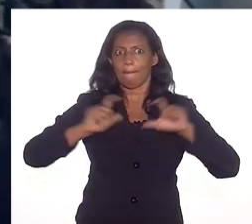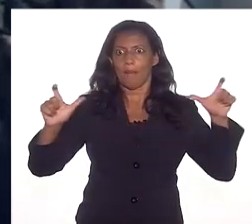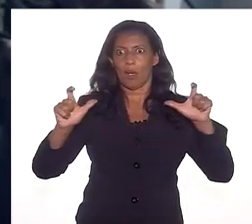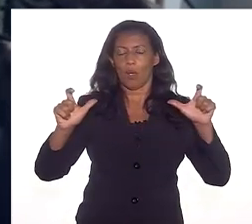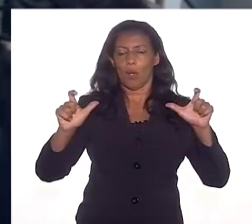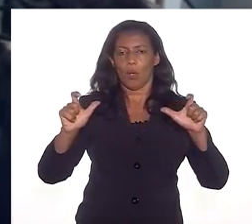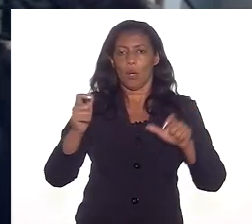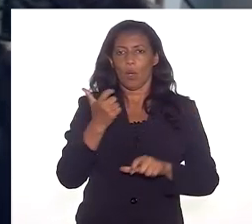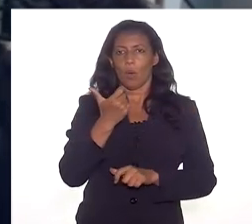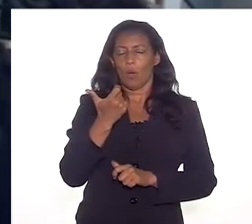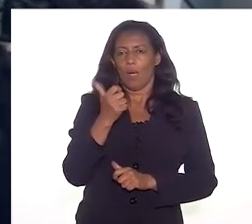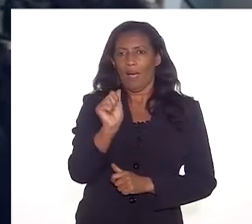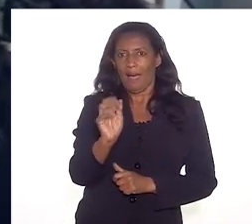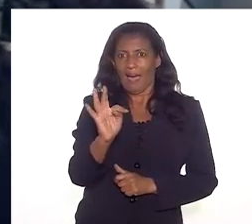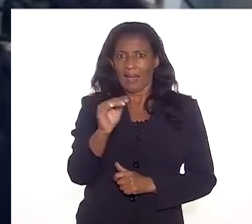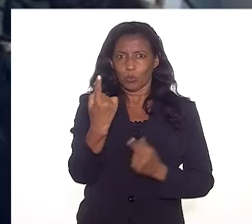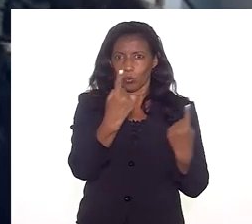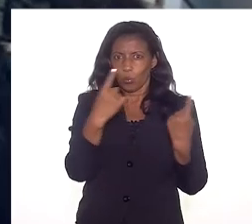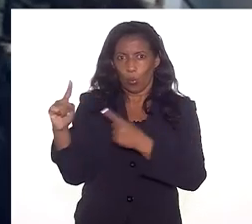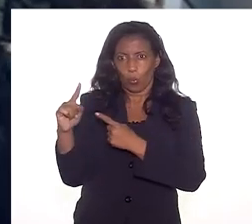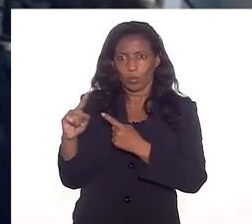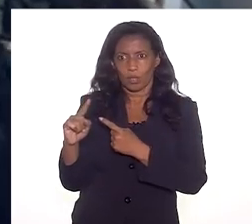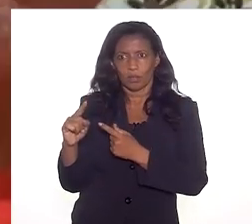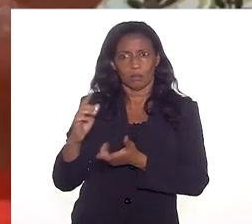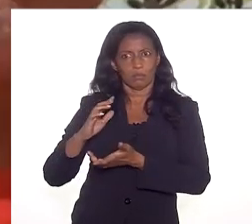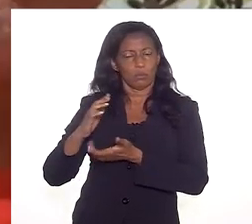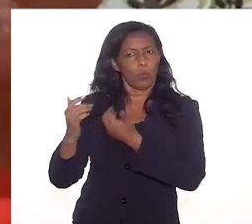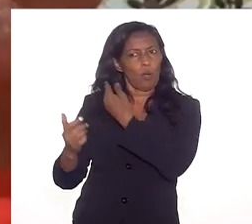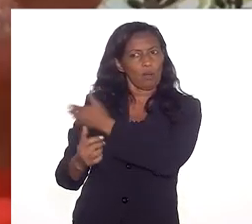público antirracista no Rio de Janeiro em todos os tempos.